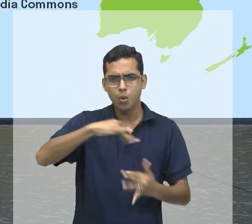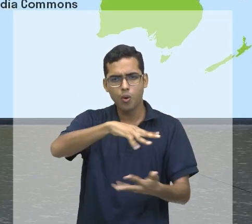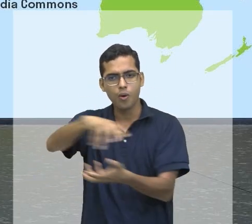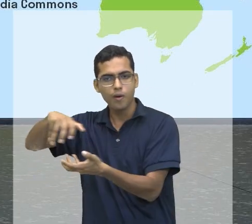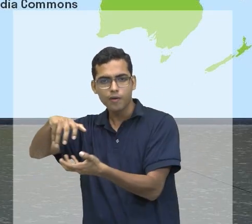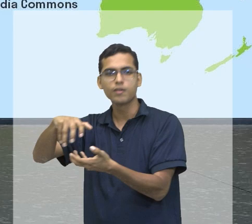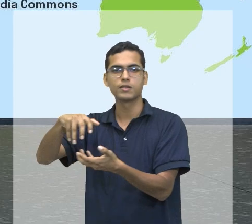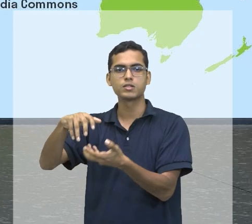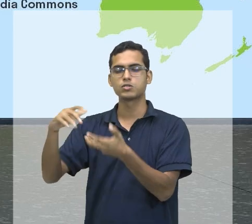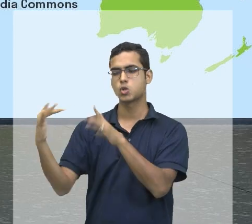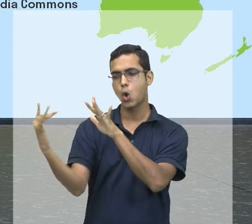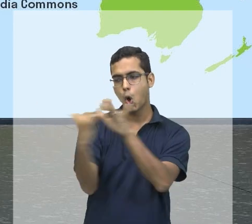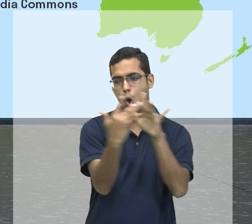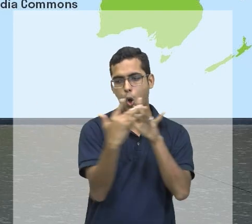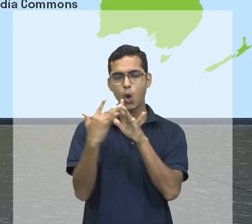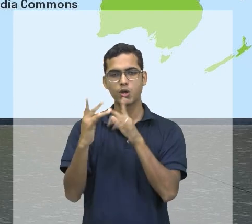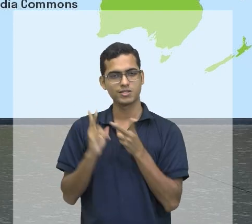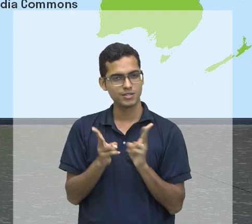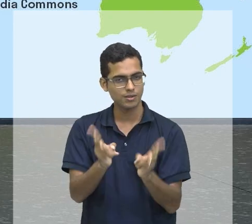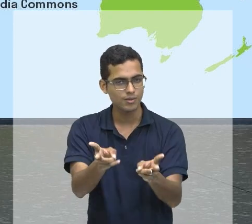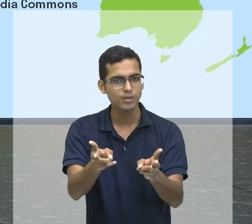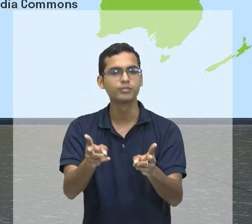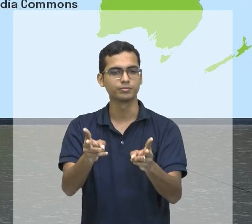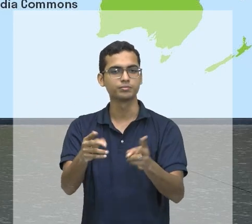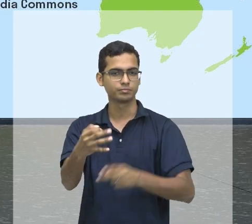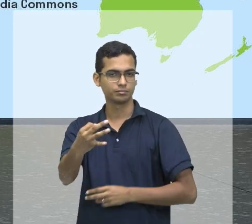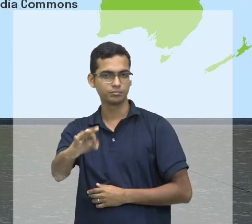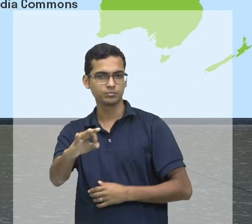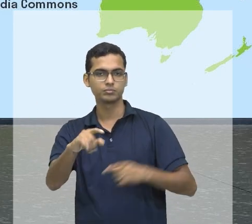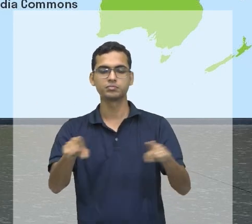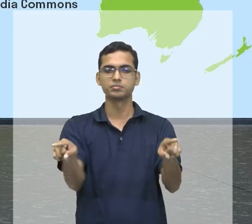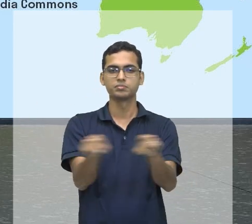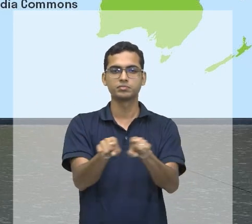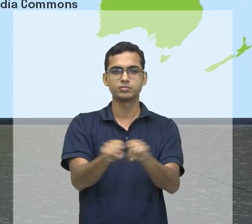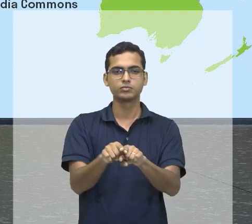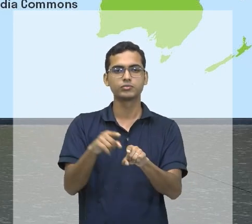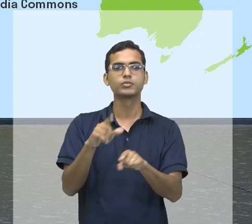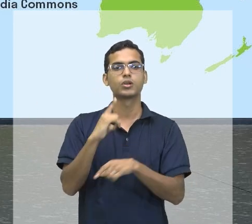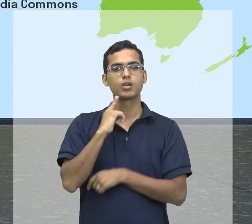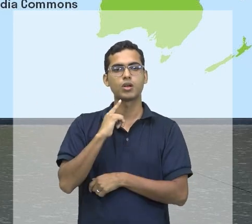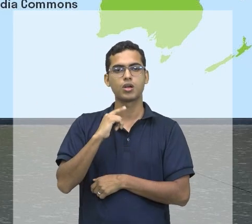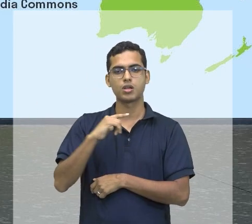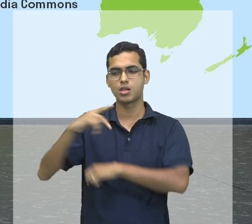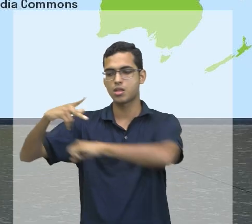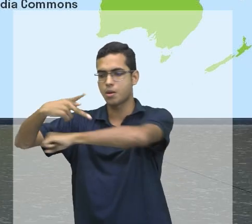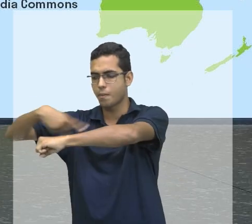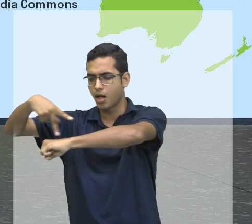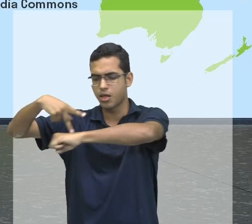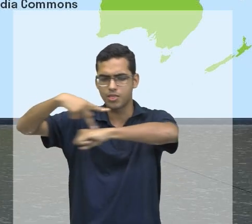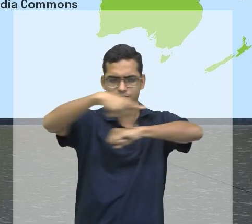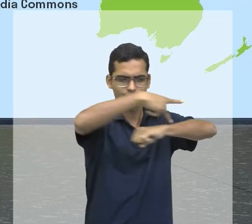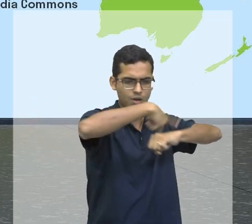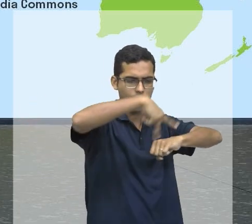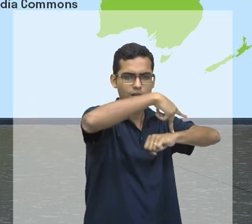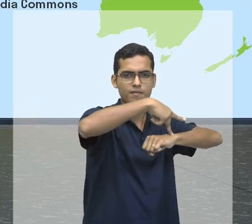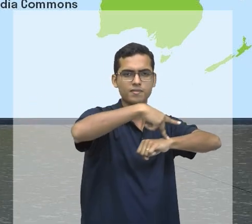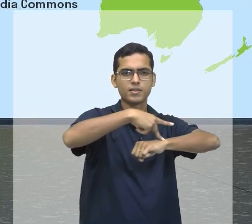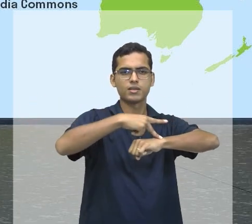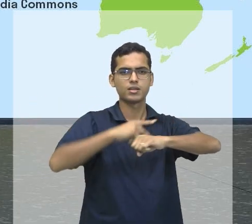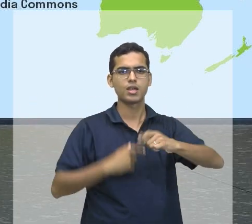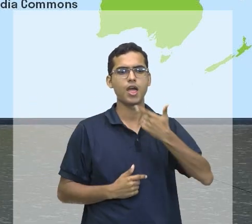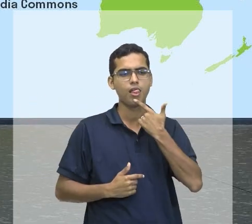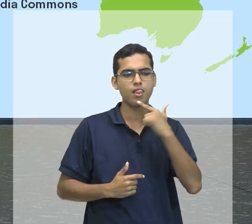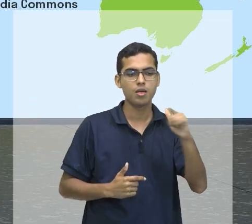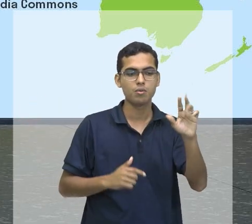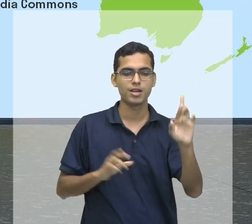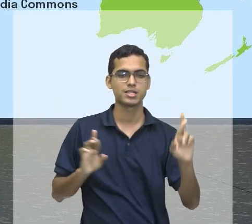de contato, de comunicação, ou seja, aquela ponte entre países que não falam, que não